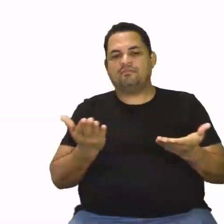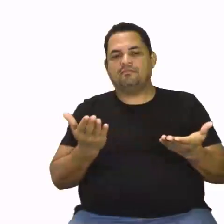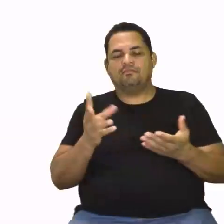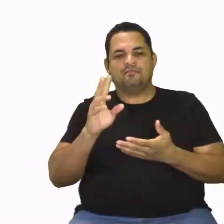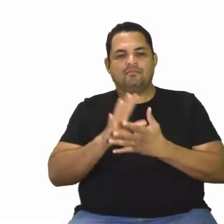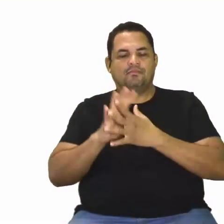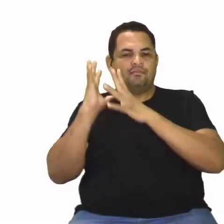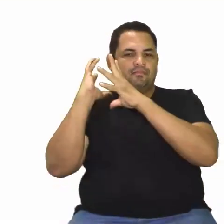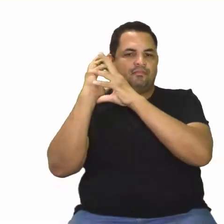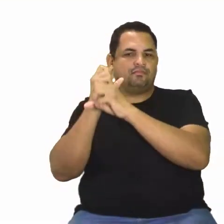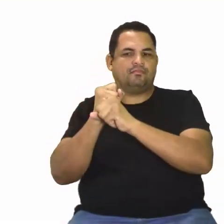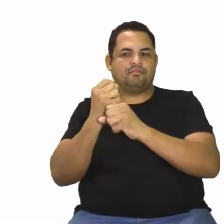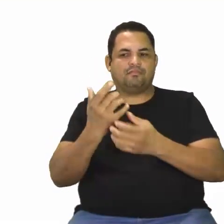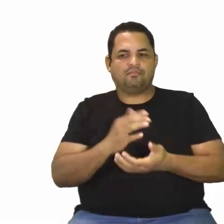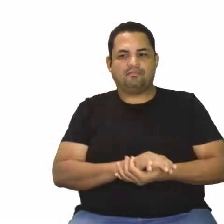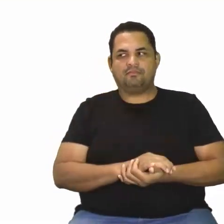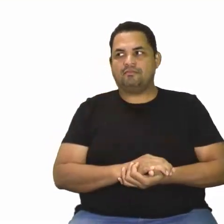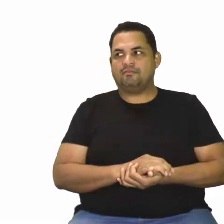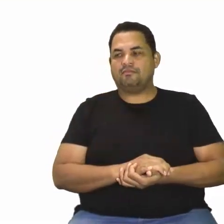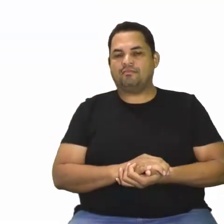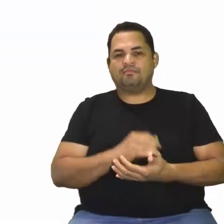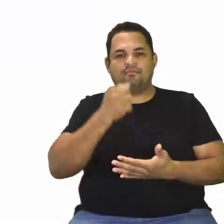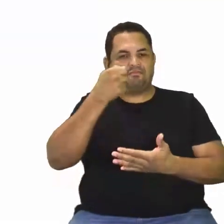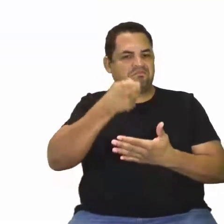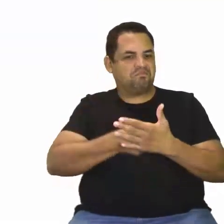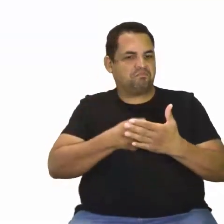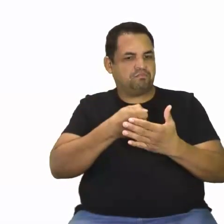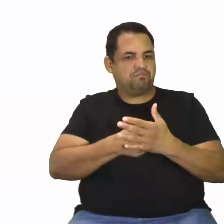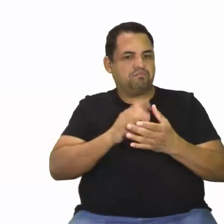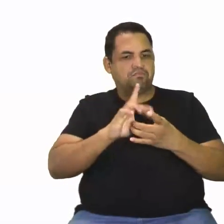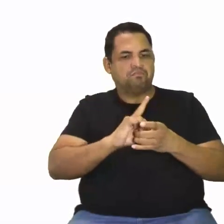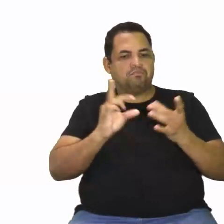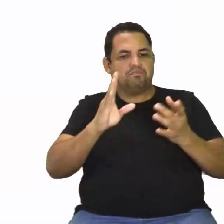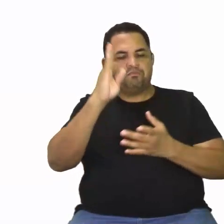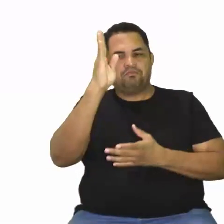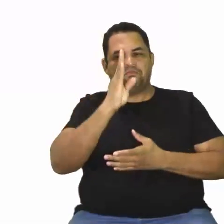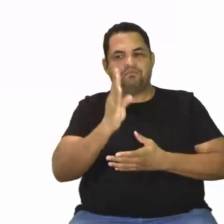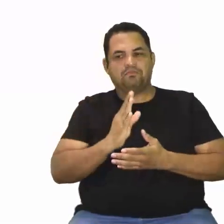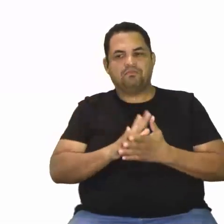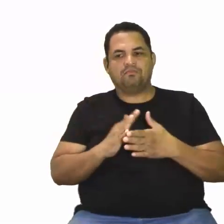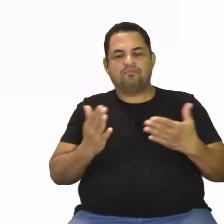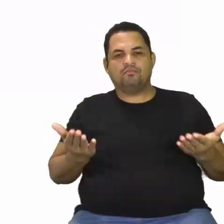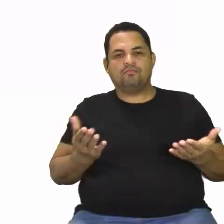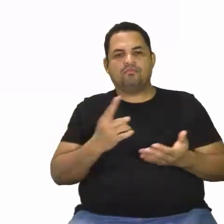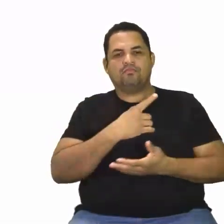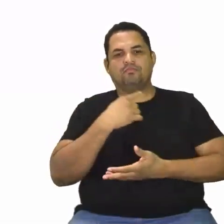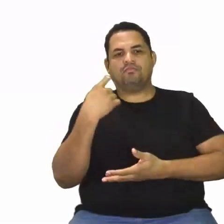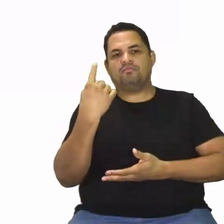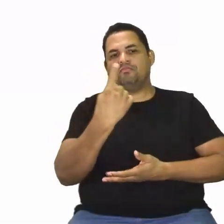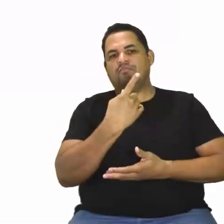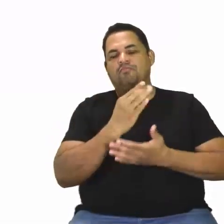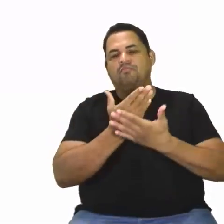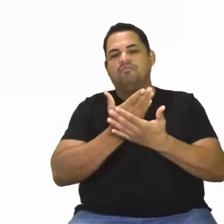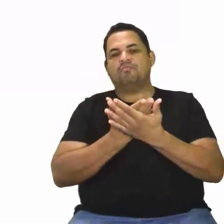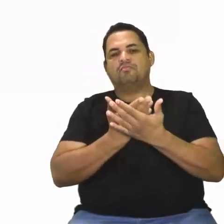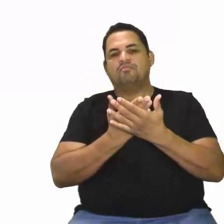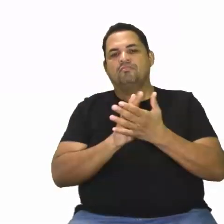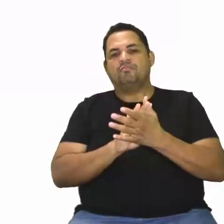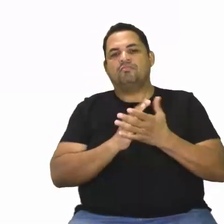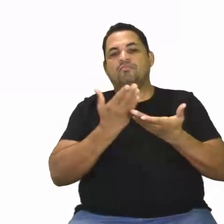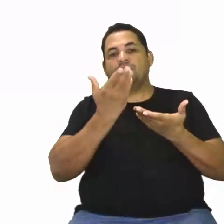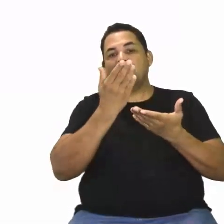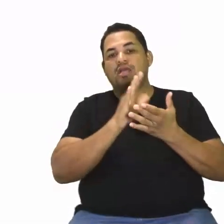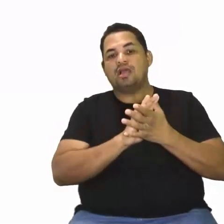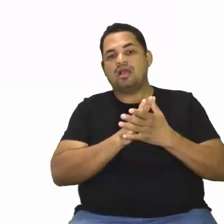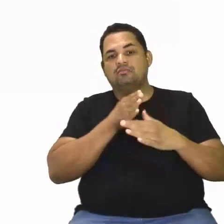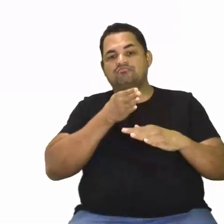a revisão aqui com vocês. A luta pela redemocratização do Brasil. Nós vimos nessa aula sobre a campanha das